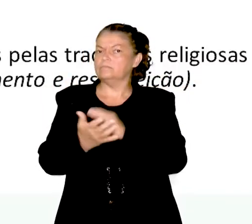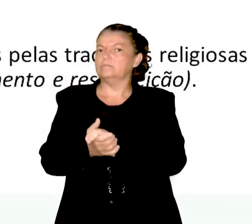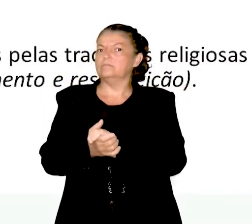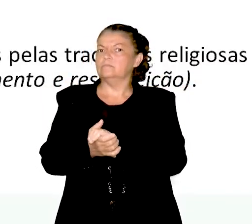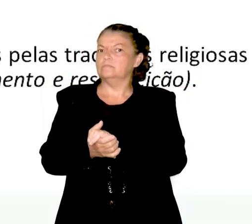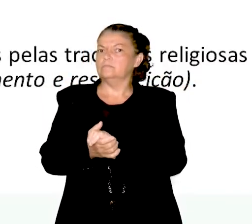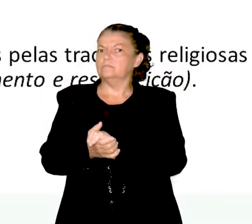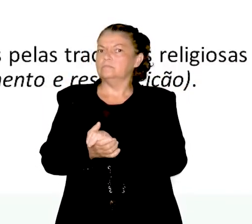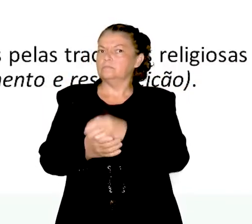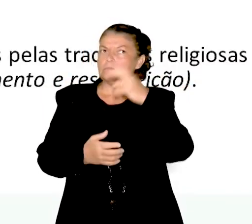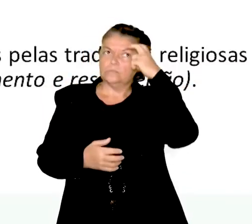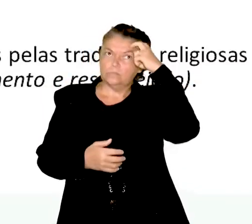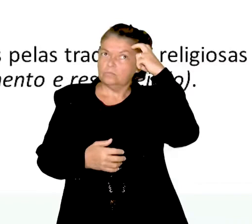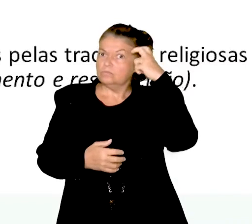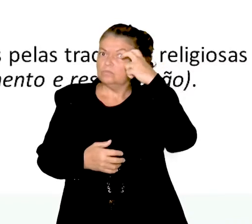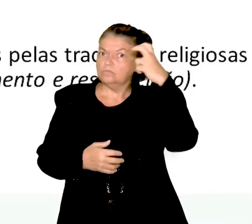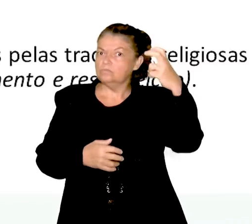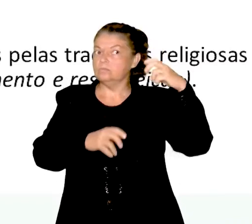tradições religiosas,